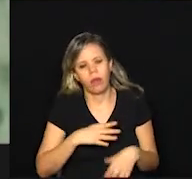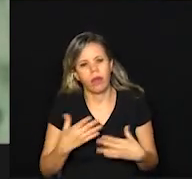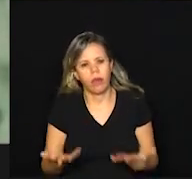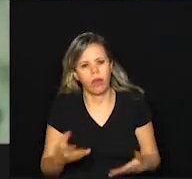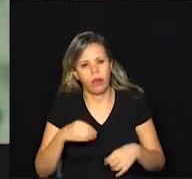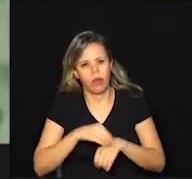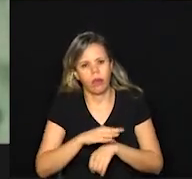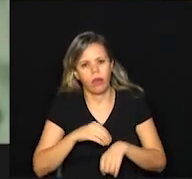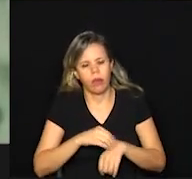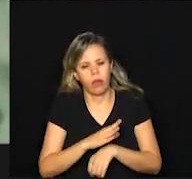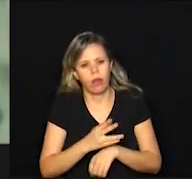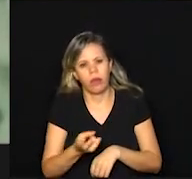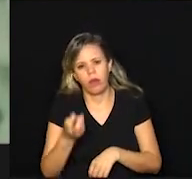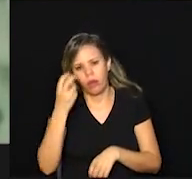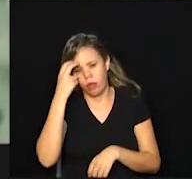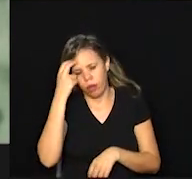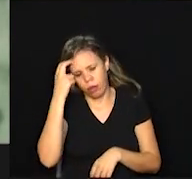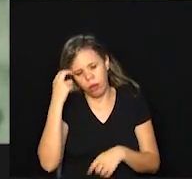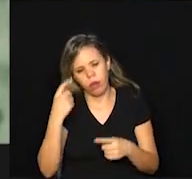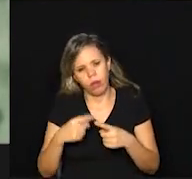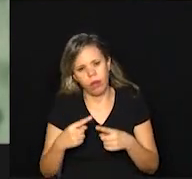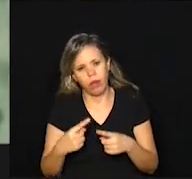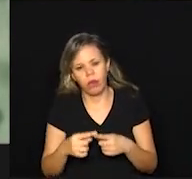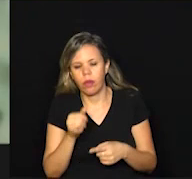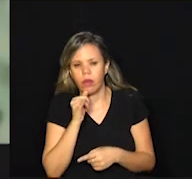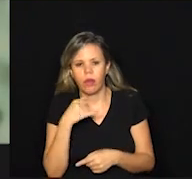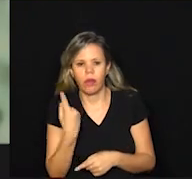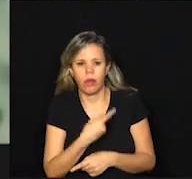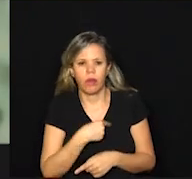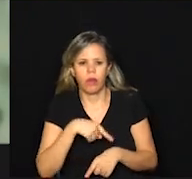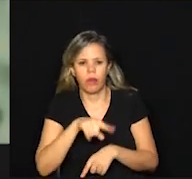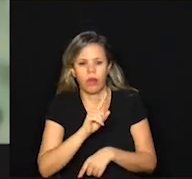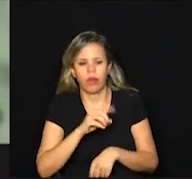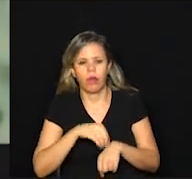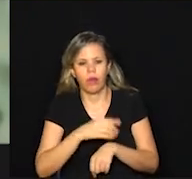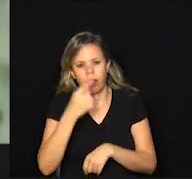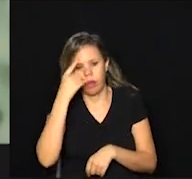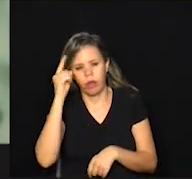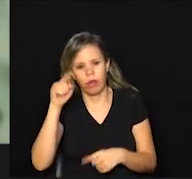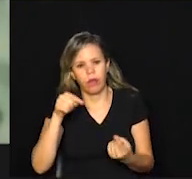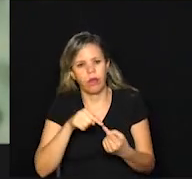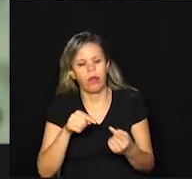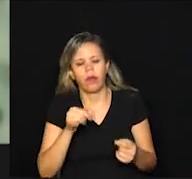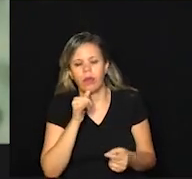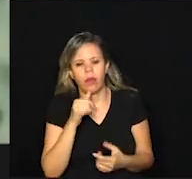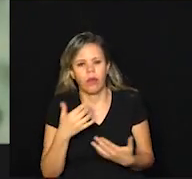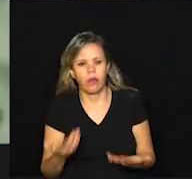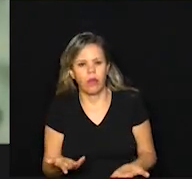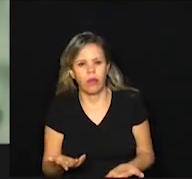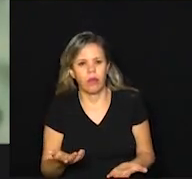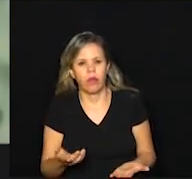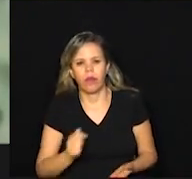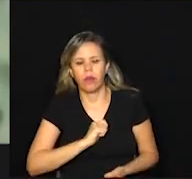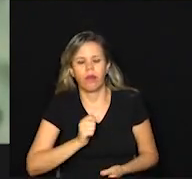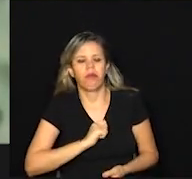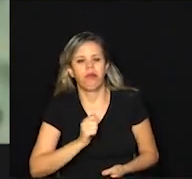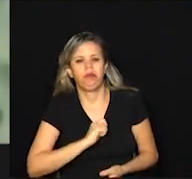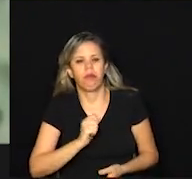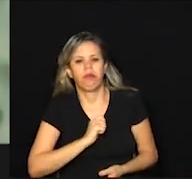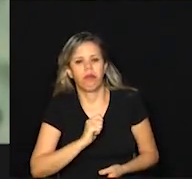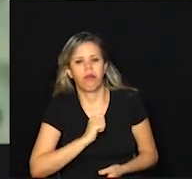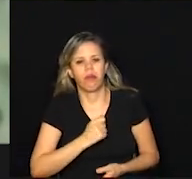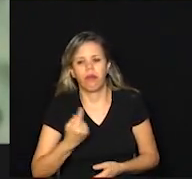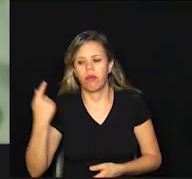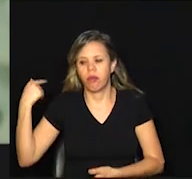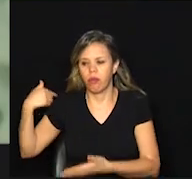que levam a cultura porque a cultura se a gente for levar as ideias ao pé da letra Ela é um tropo logia é